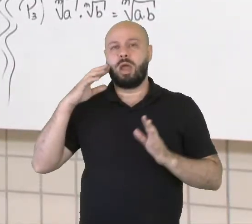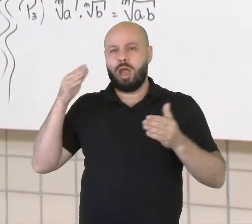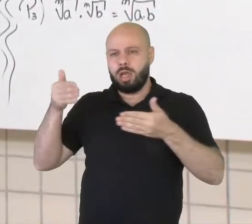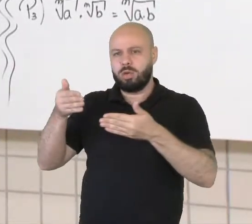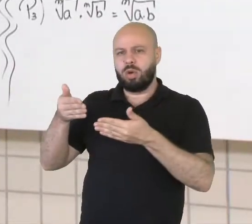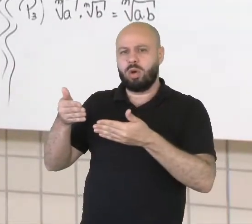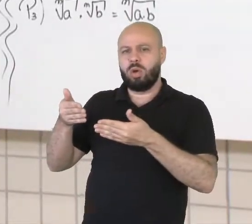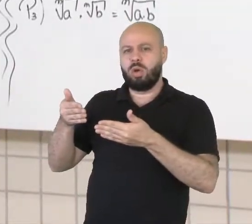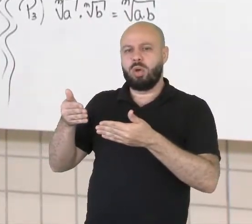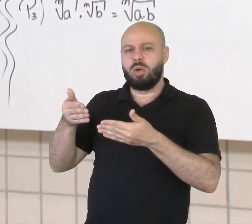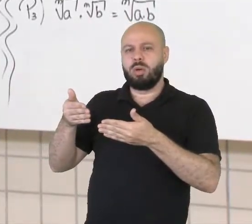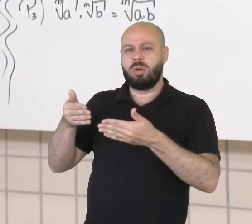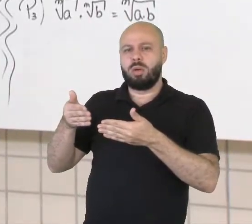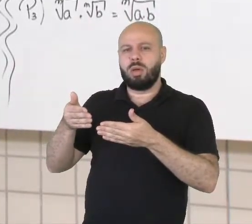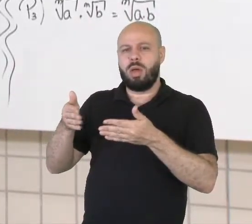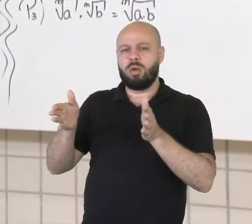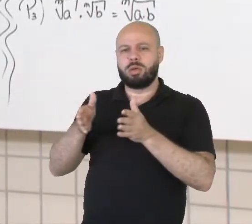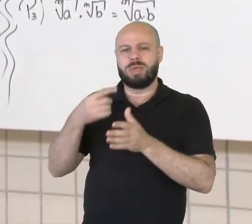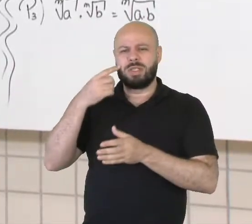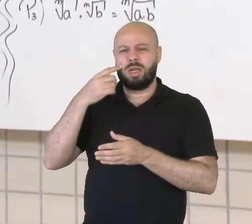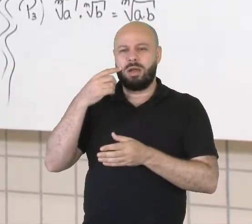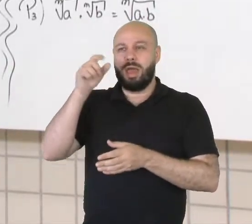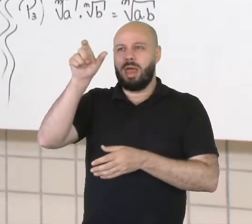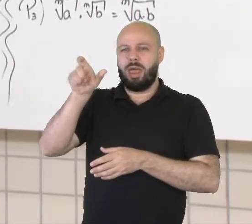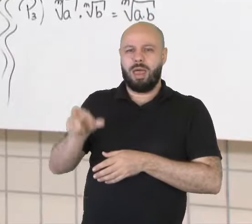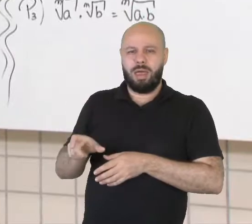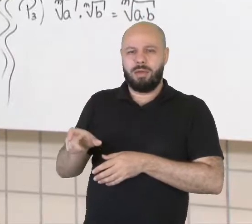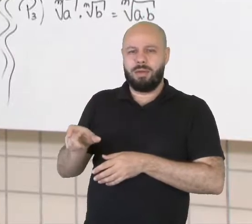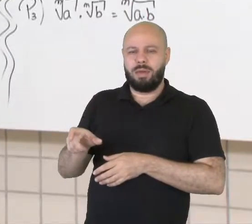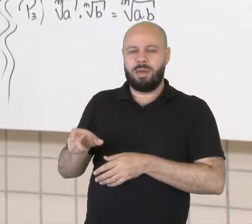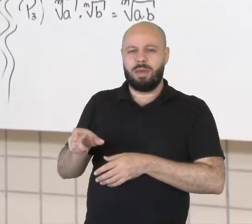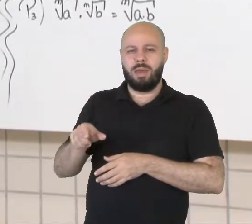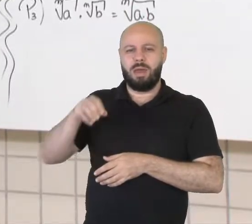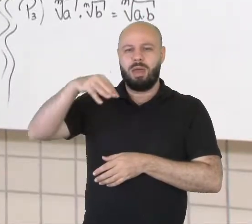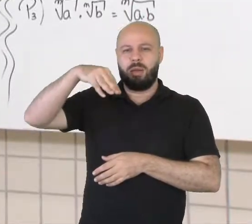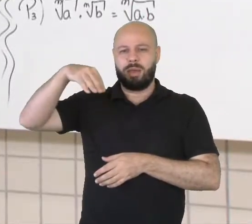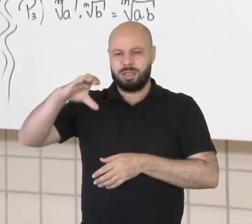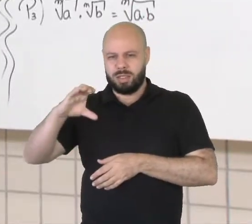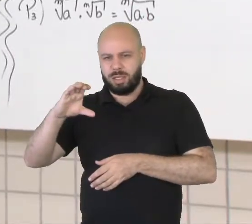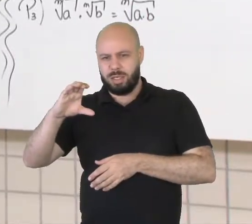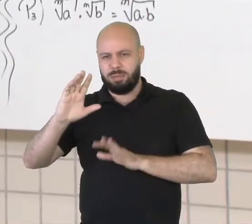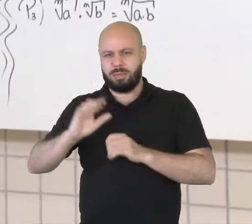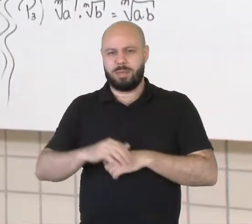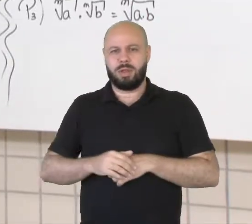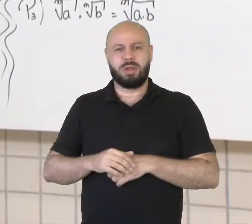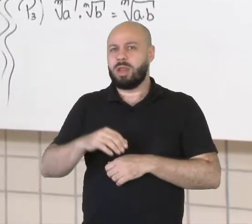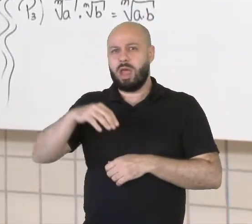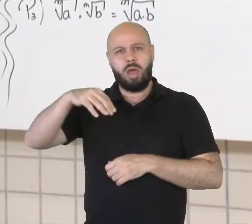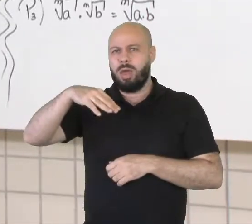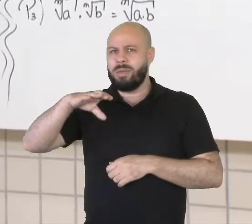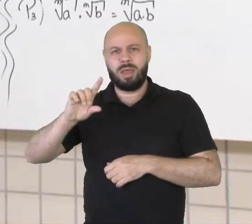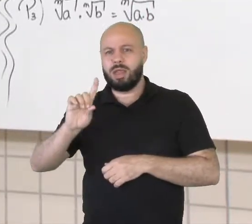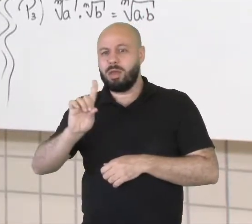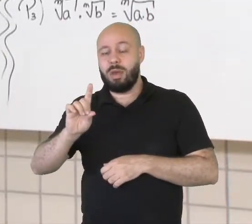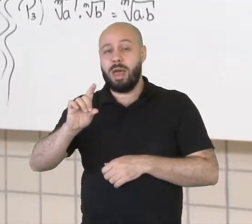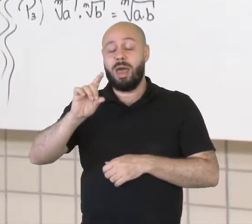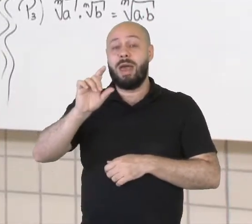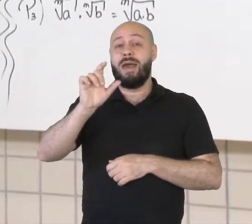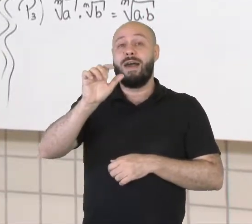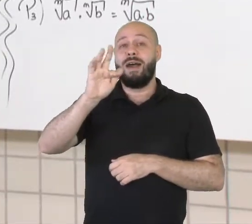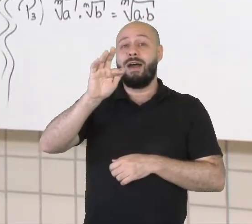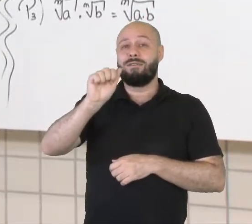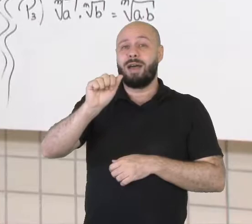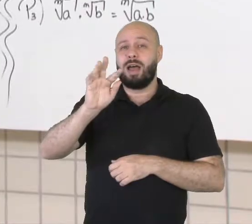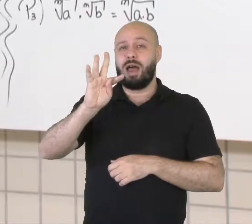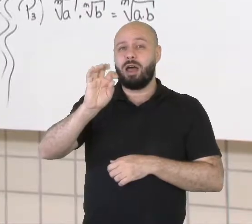vocês, que muitos dos meus alunos chamam isso aqui de MMC. Não é? Não, o nome disso aqui é fatoração, tudo